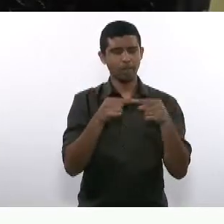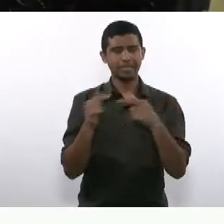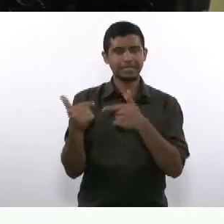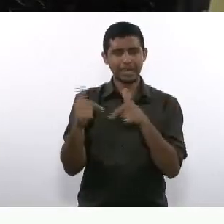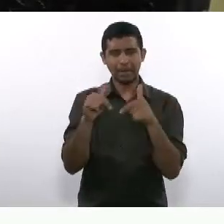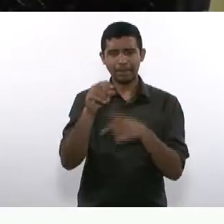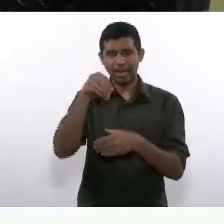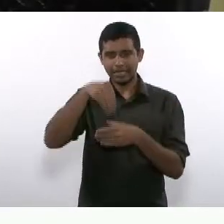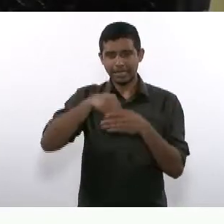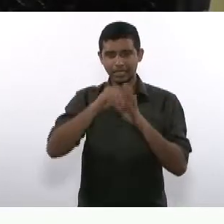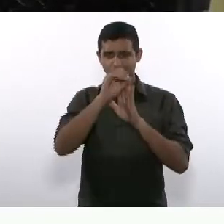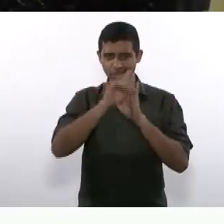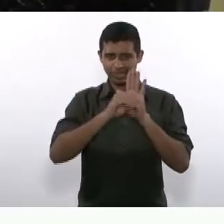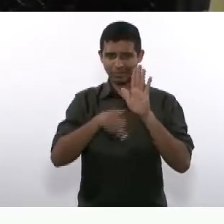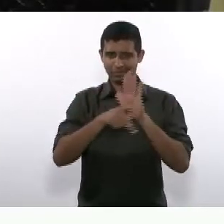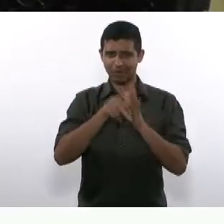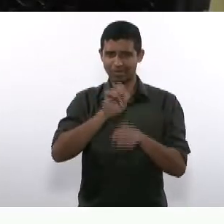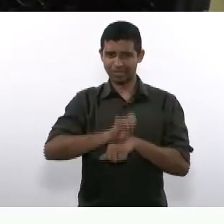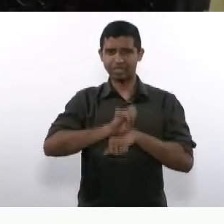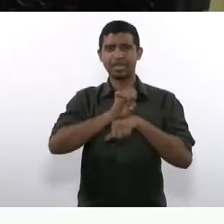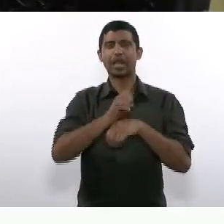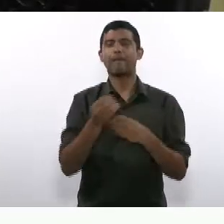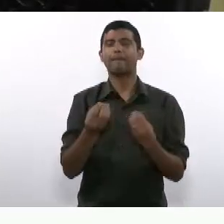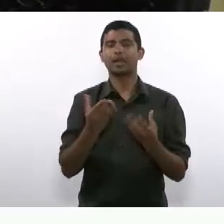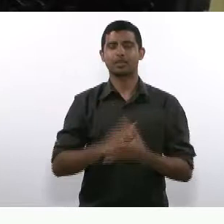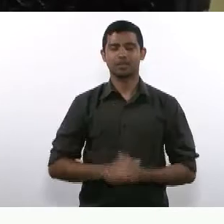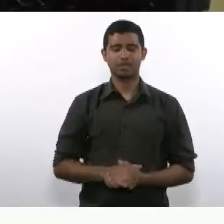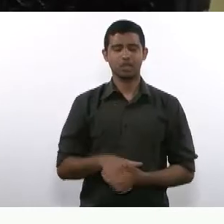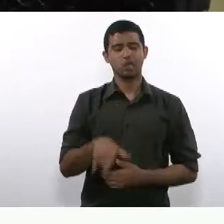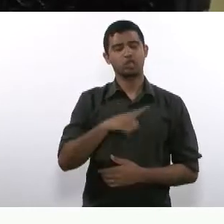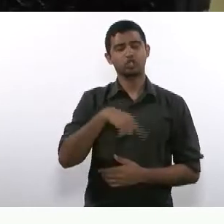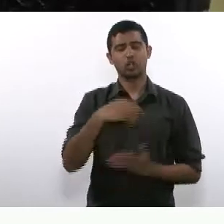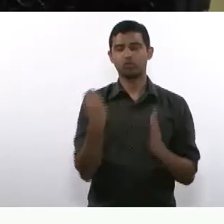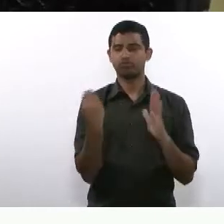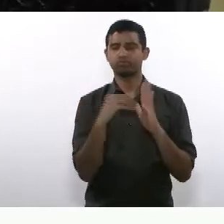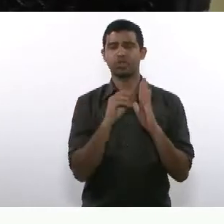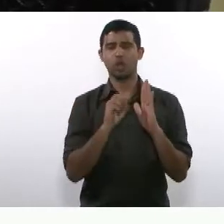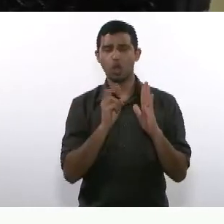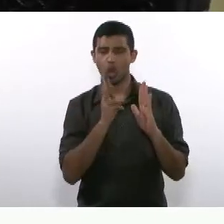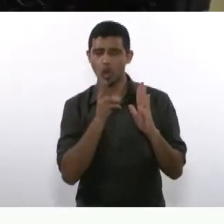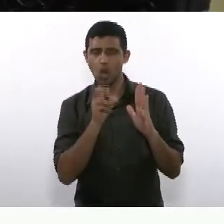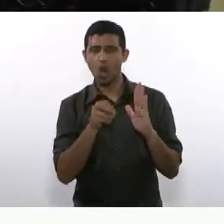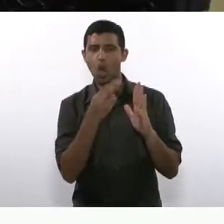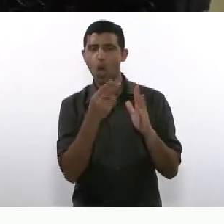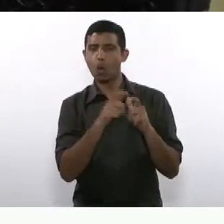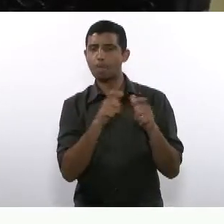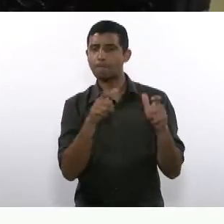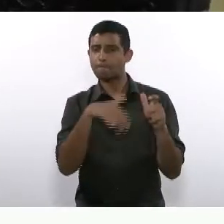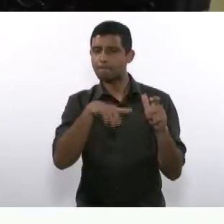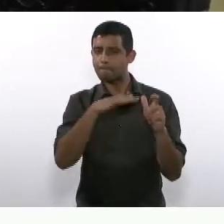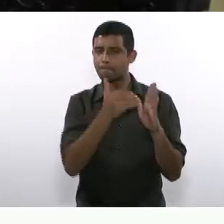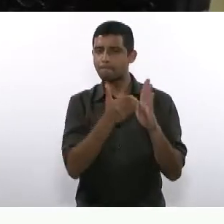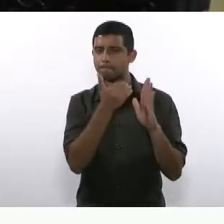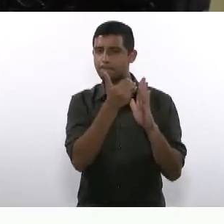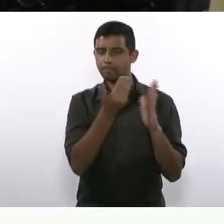do orçamento do Estado, para que a gente possa ou implementar, ou dar continuidade, ou expandir algo que já